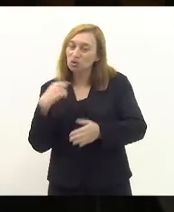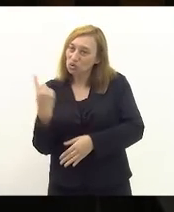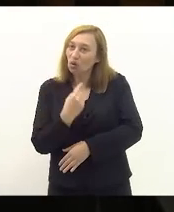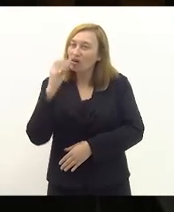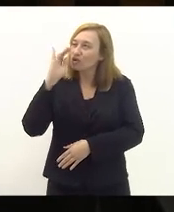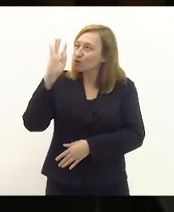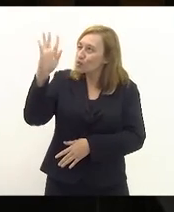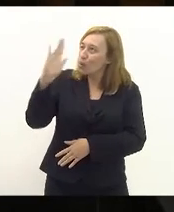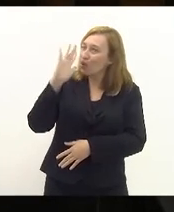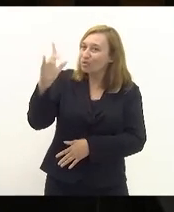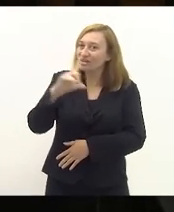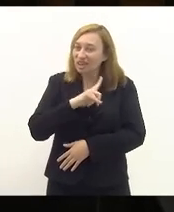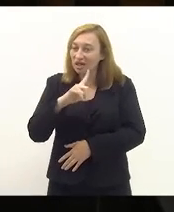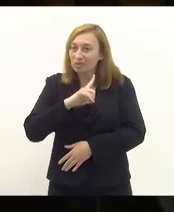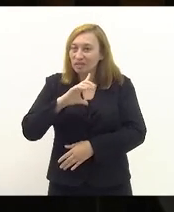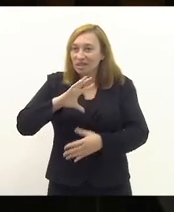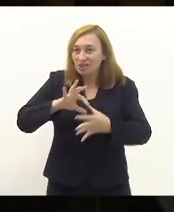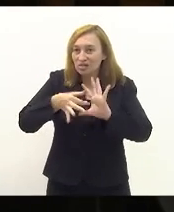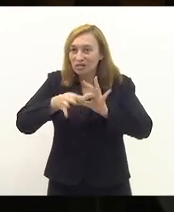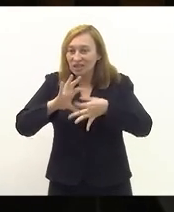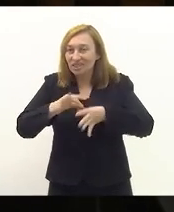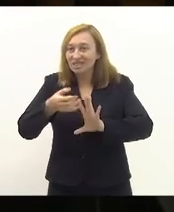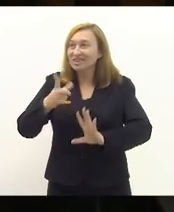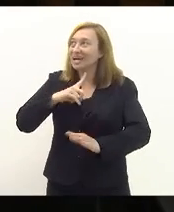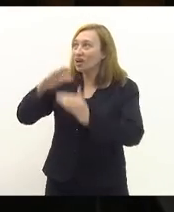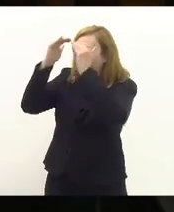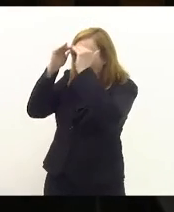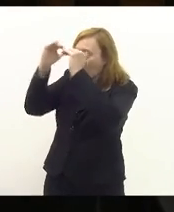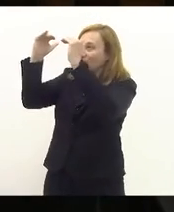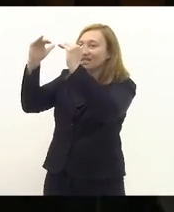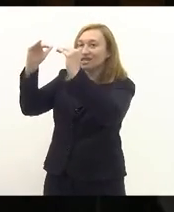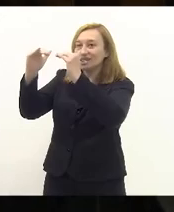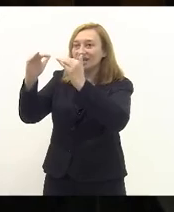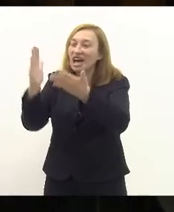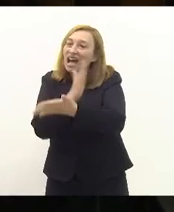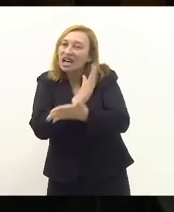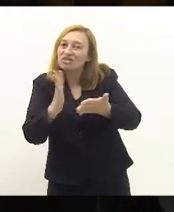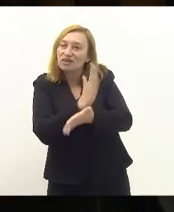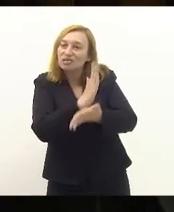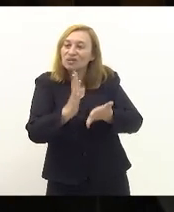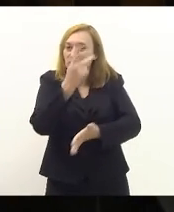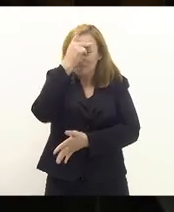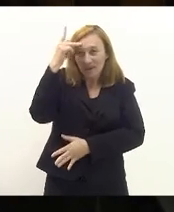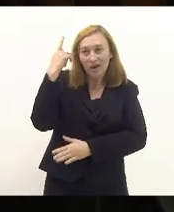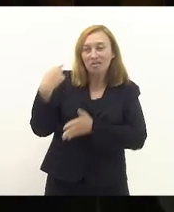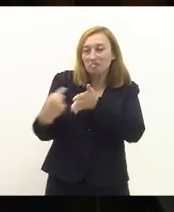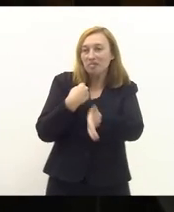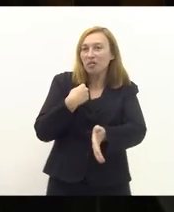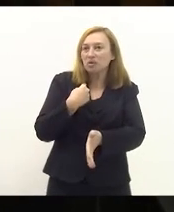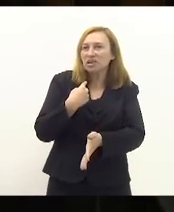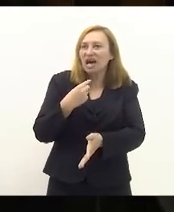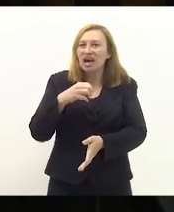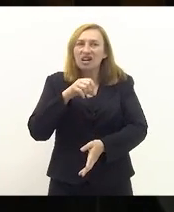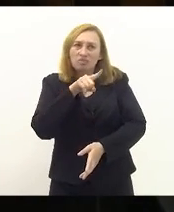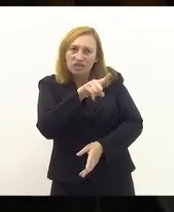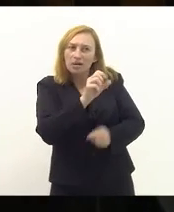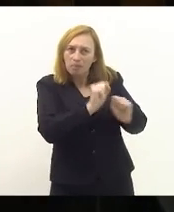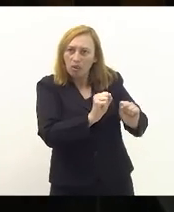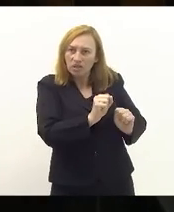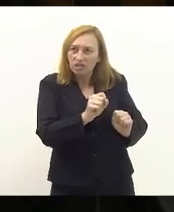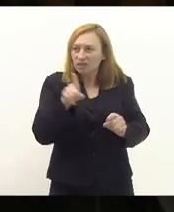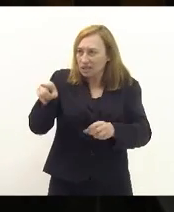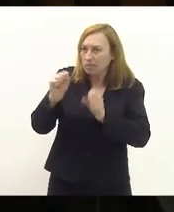sonho dentro dessa desse contexto existe obediência muitas vezes as pessoas me pergunta o Rodrigo a isso você pode